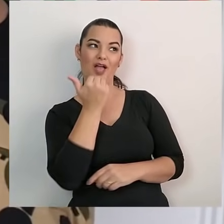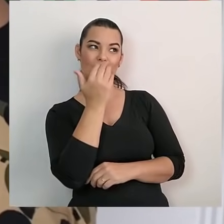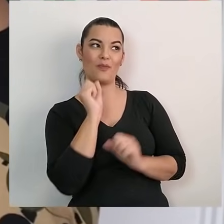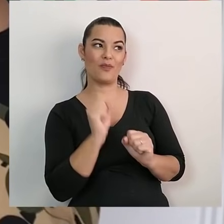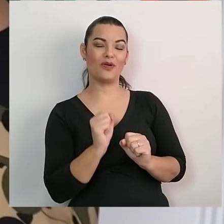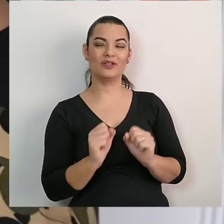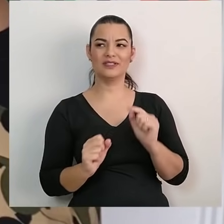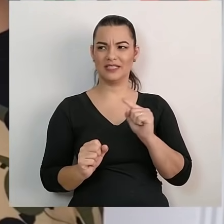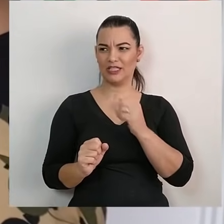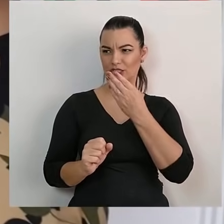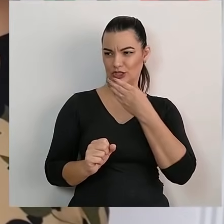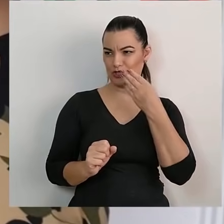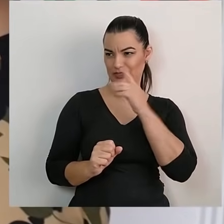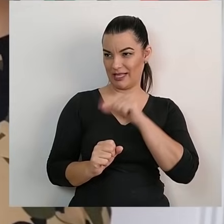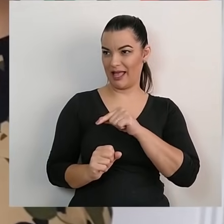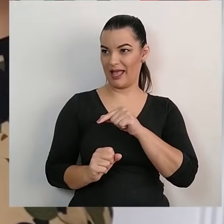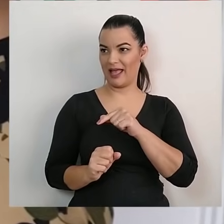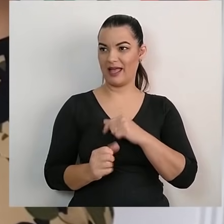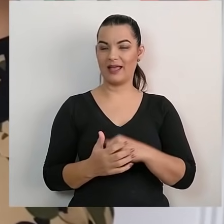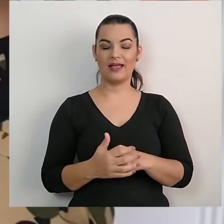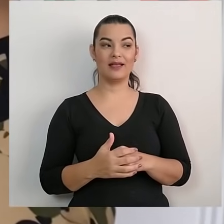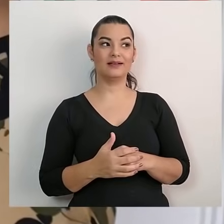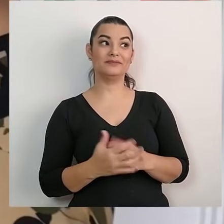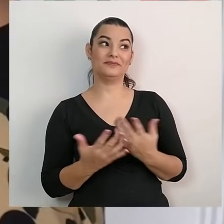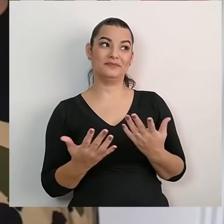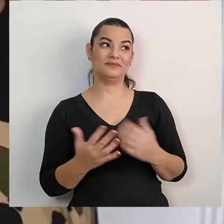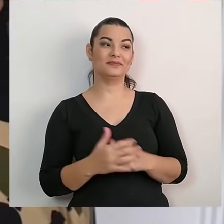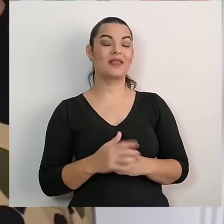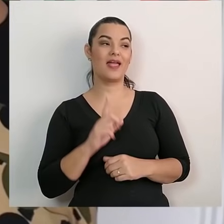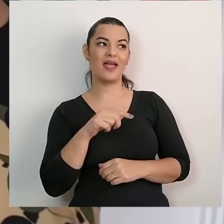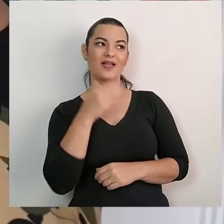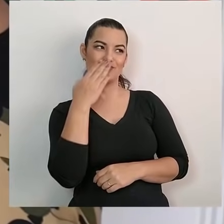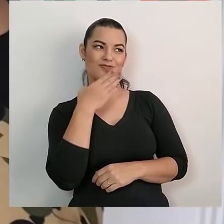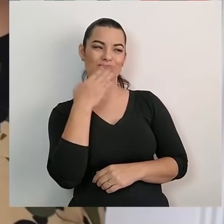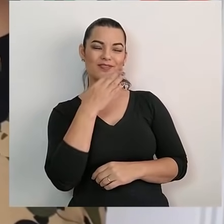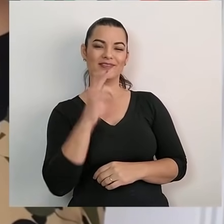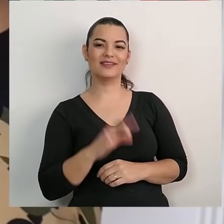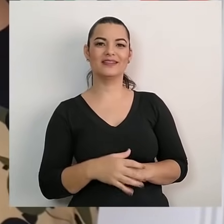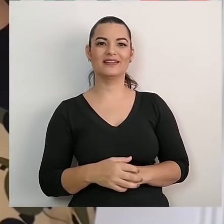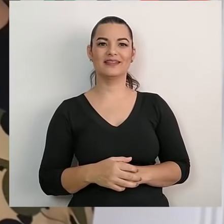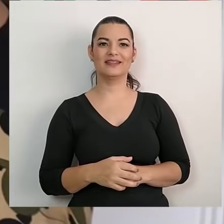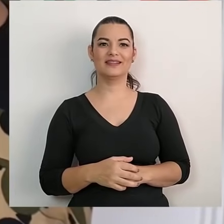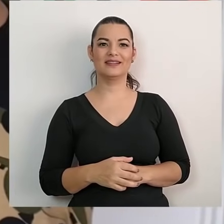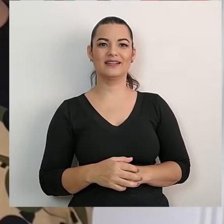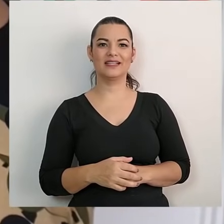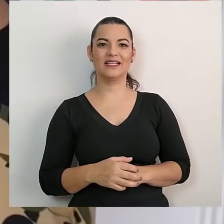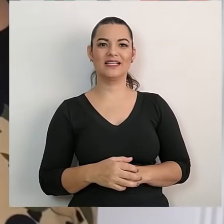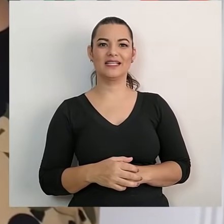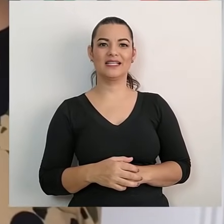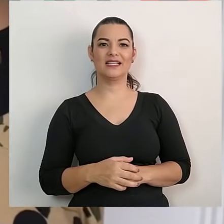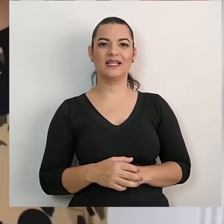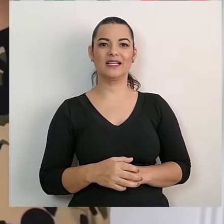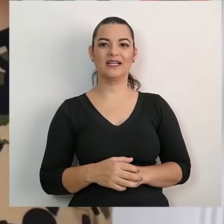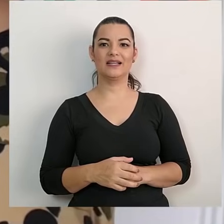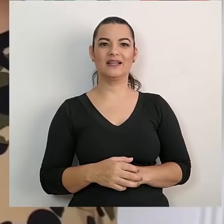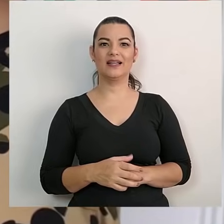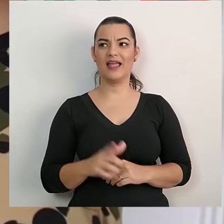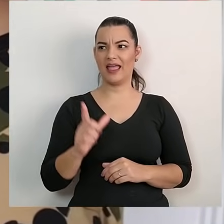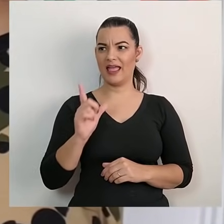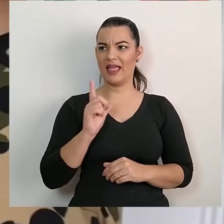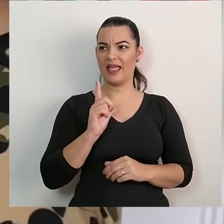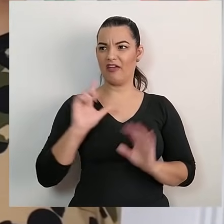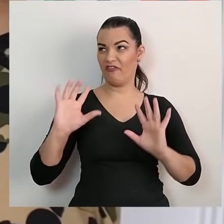de comer? É doce? Ele perguntou se é doce. É doce. É doce. Tem festa de